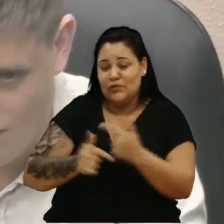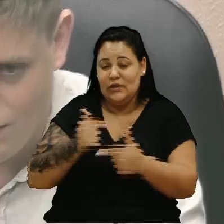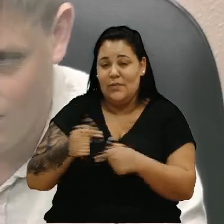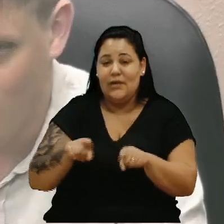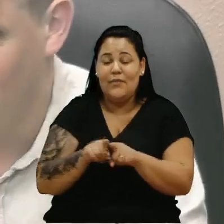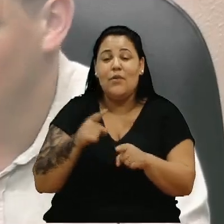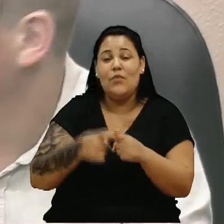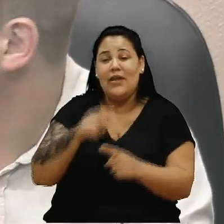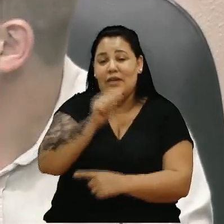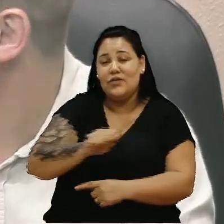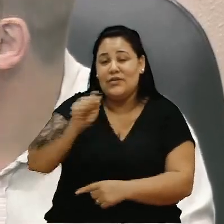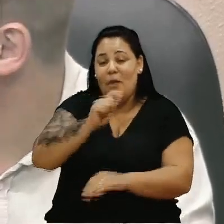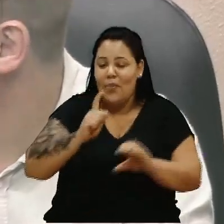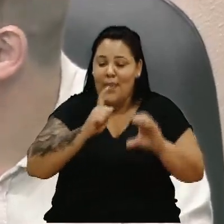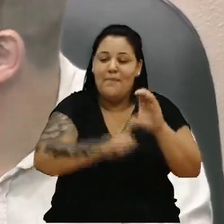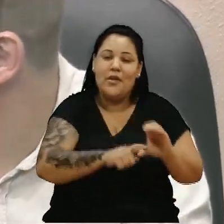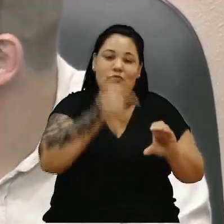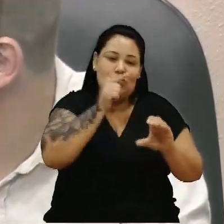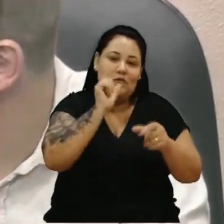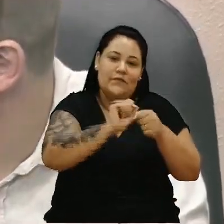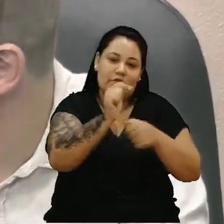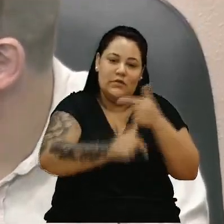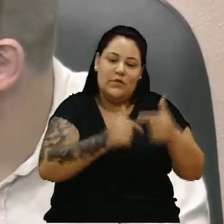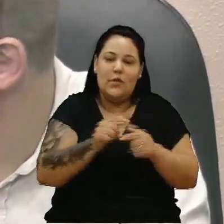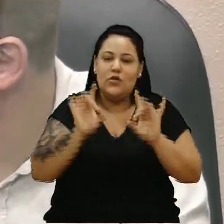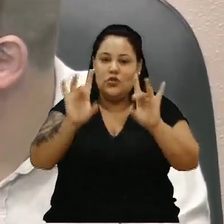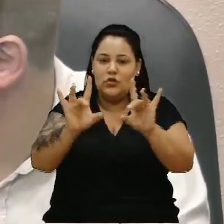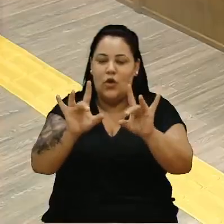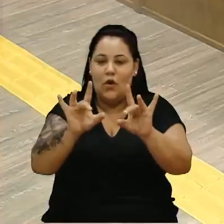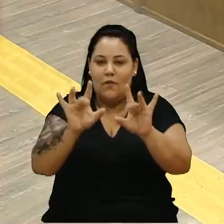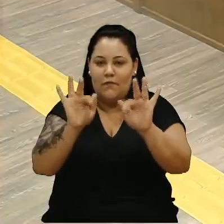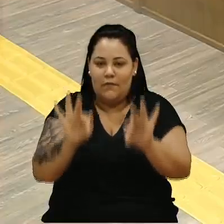as associações dependem disso para fazer o seu trabalho. Era isso por hoje, senhor presidente. Obrigado, vereador.